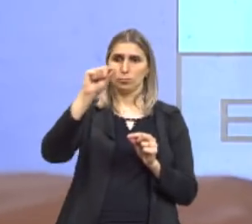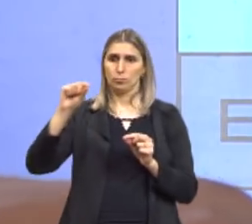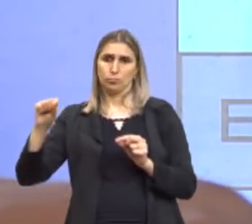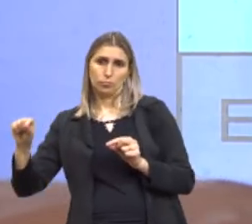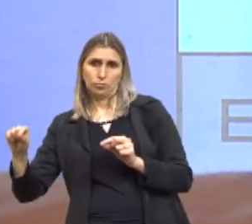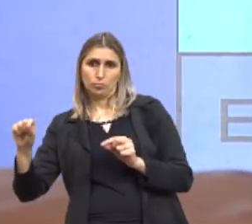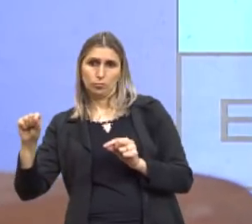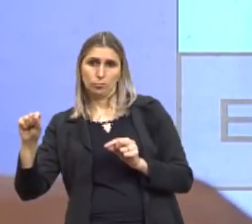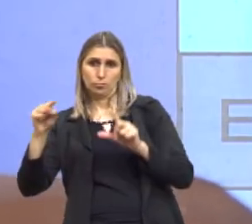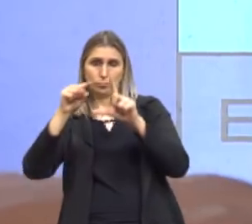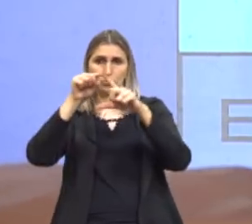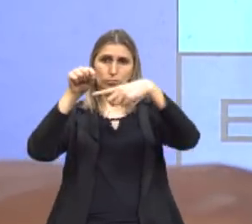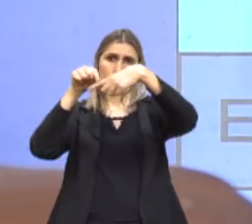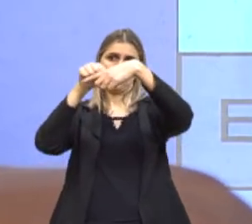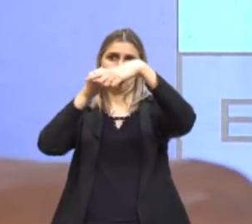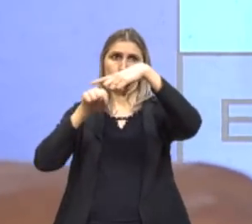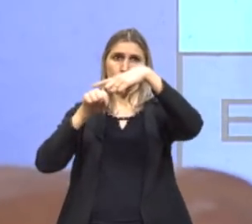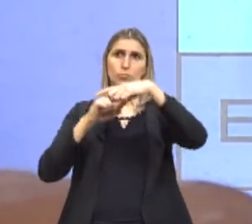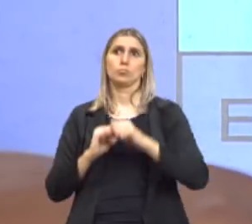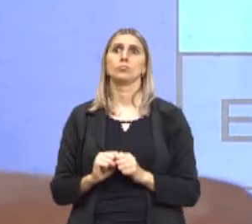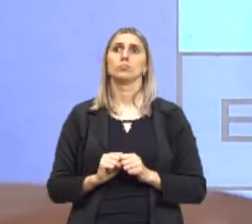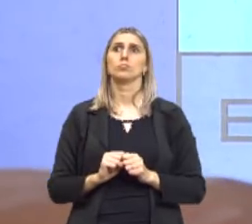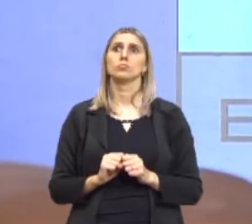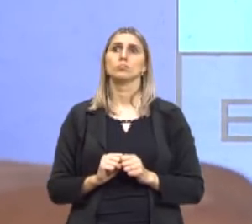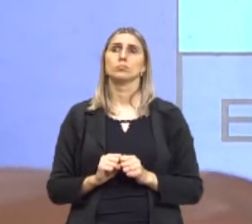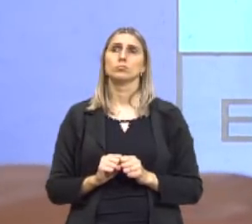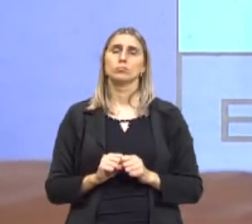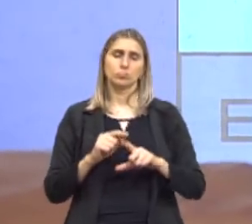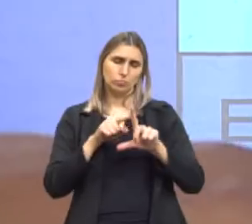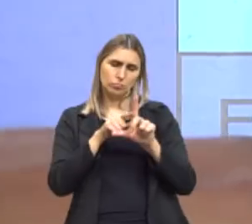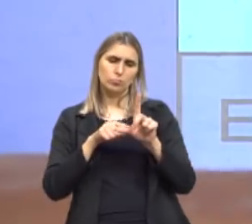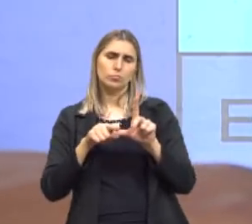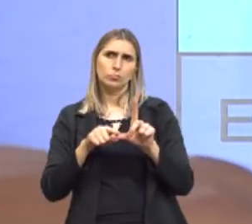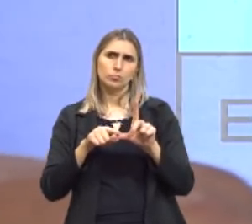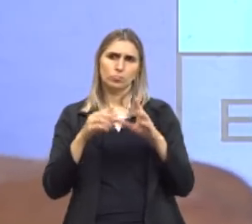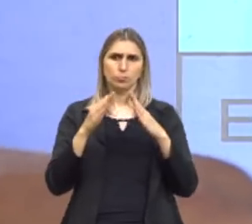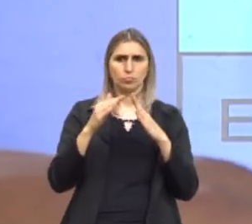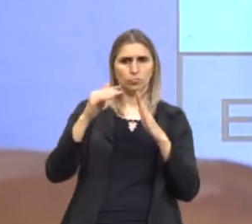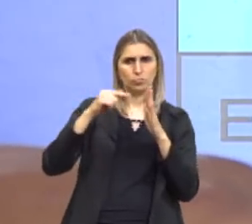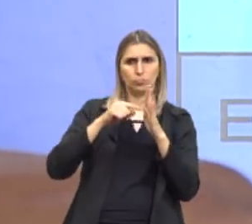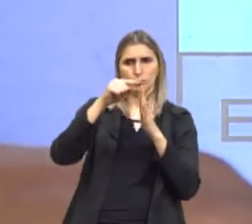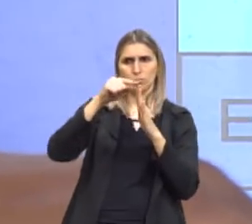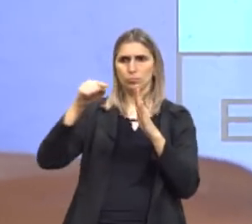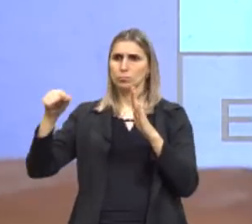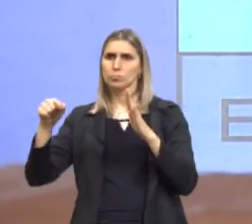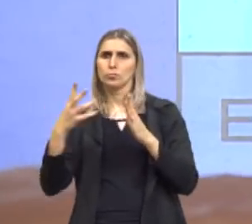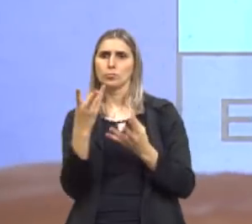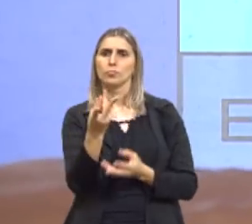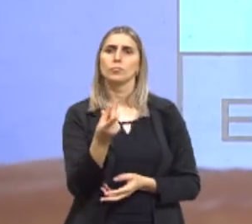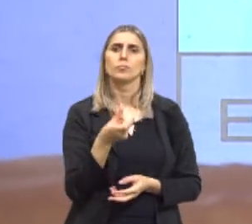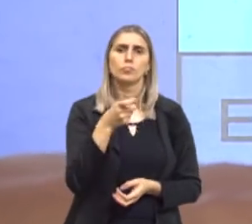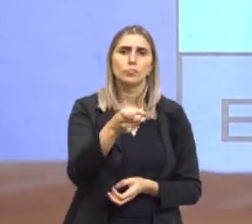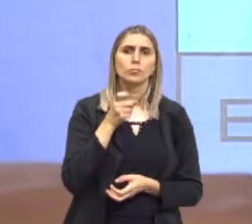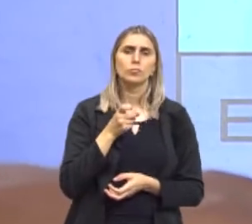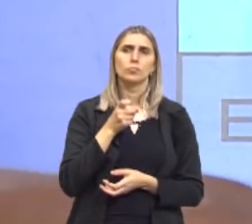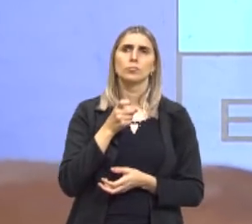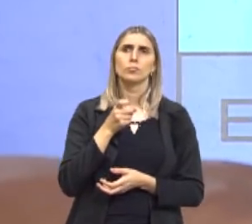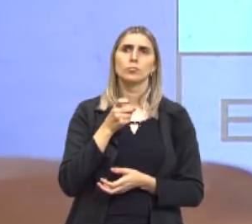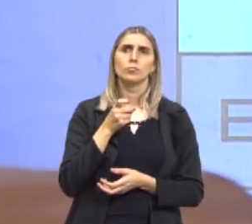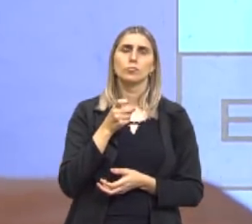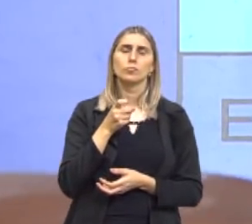eles. Então, esse ângulo aqui entre espelhos vai formar uma quantidade X, né,